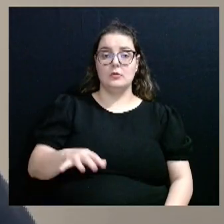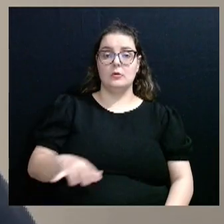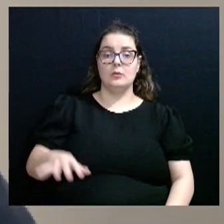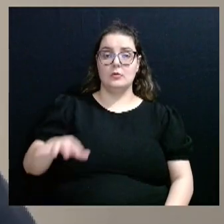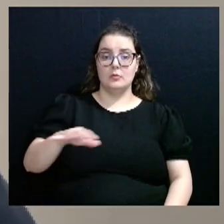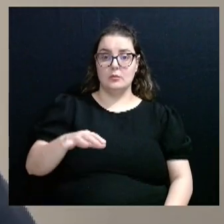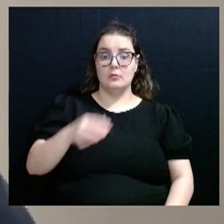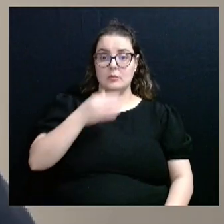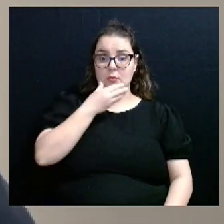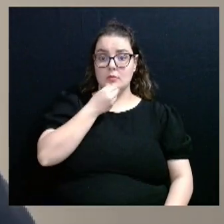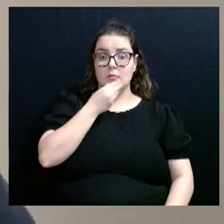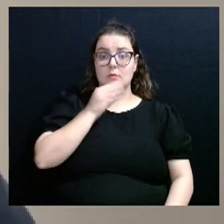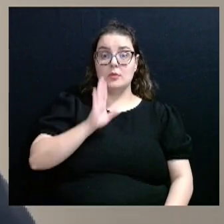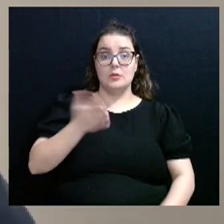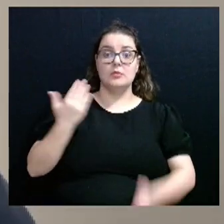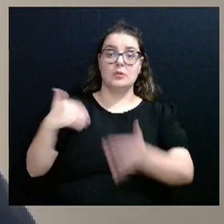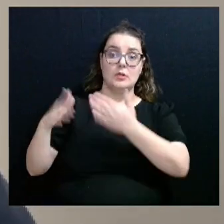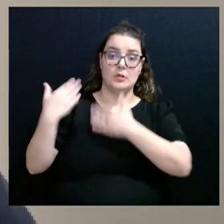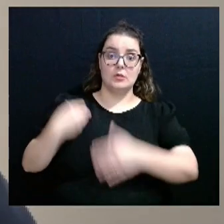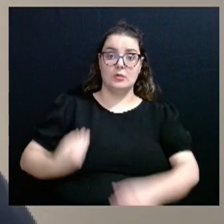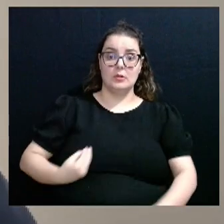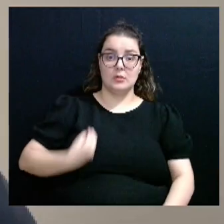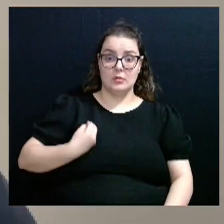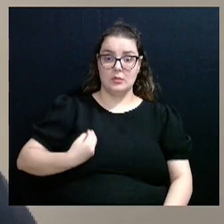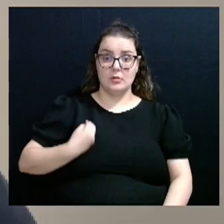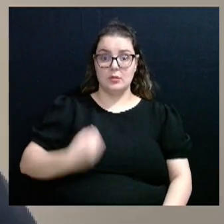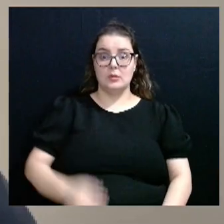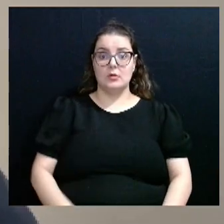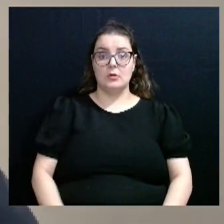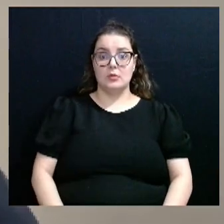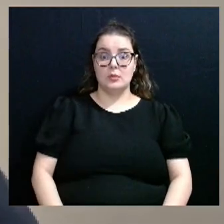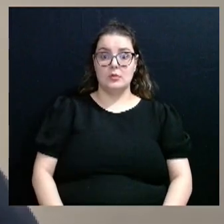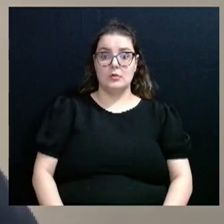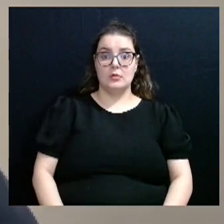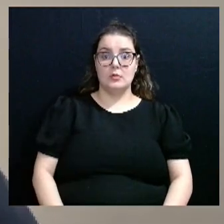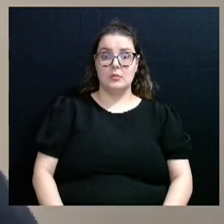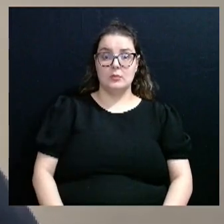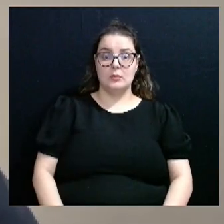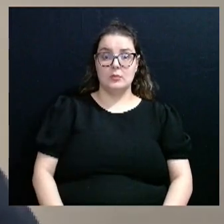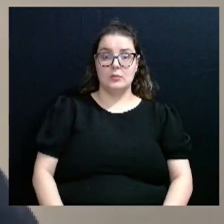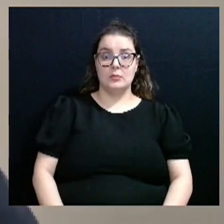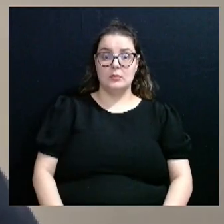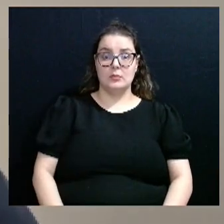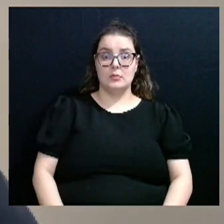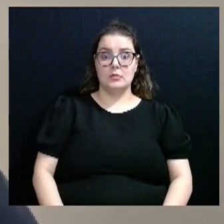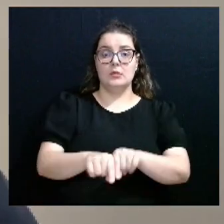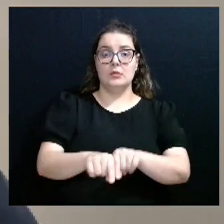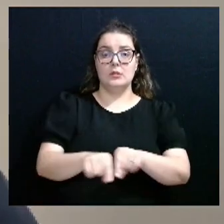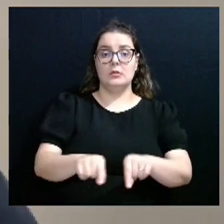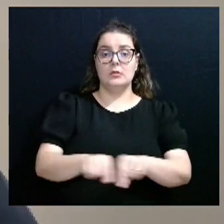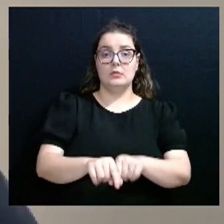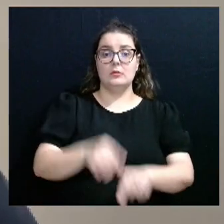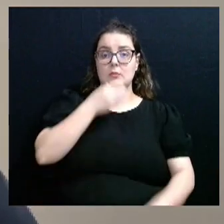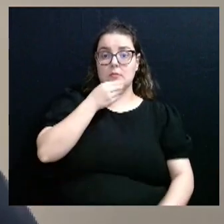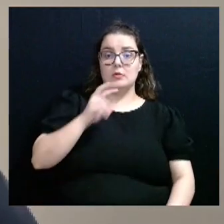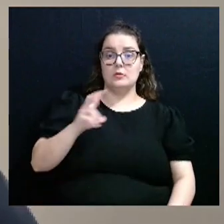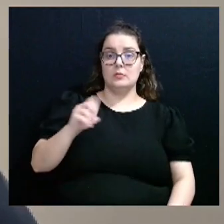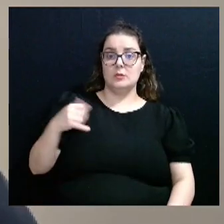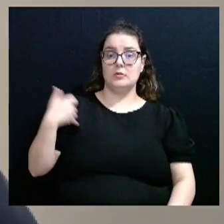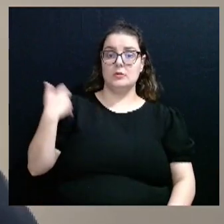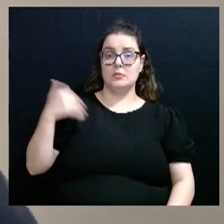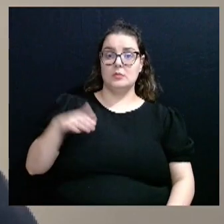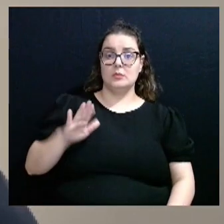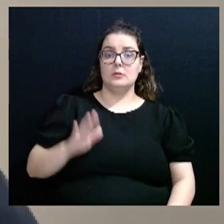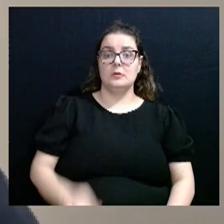que já passaram os 45 ou 50 anos, e a gente tem diversas recomendações em